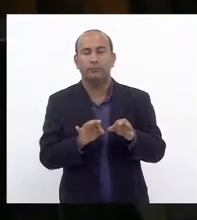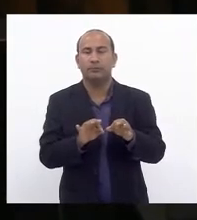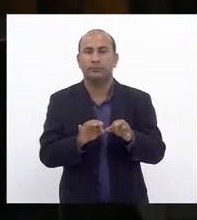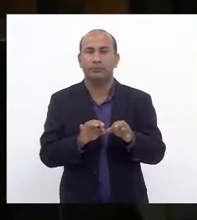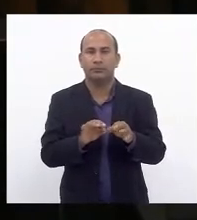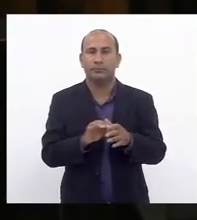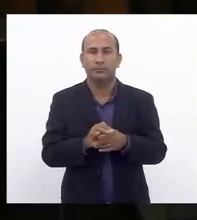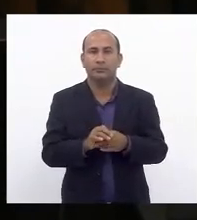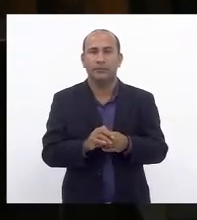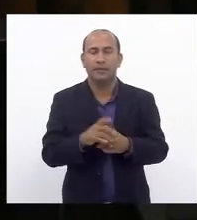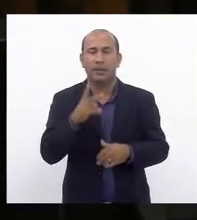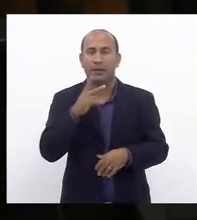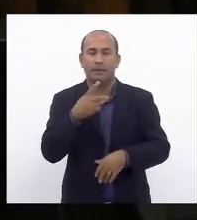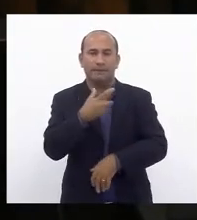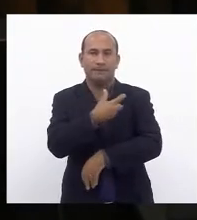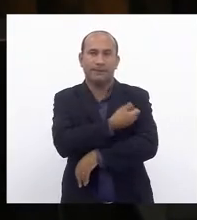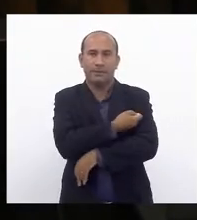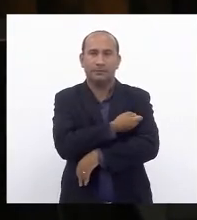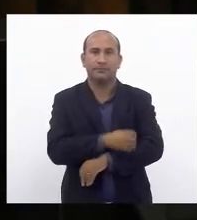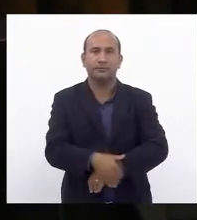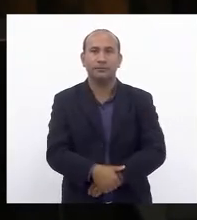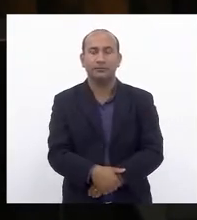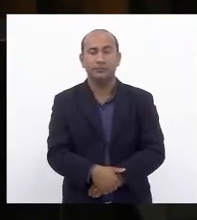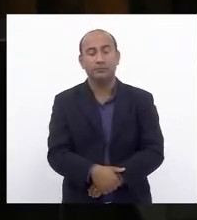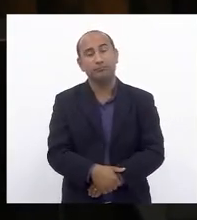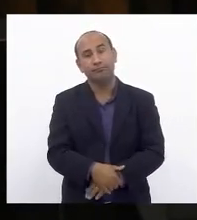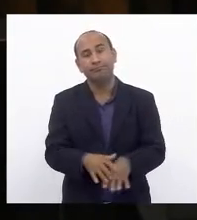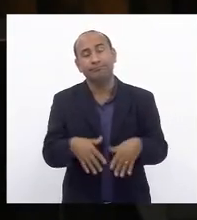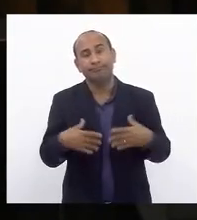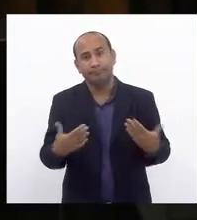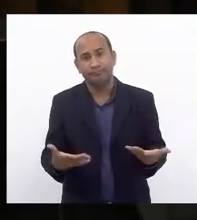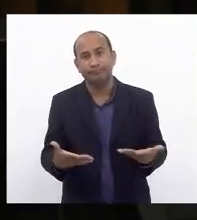própria vacinação. Ora,